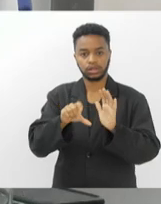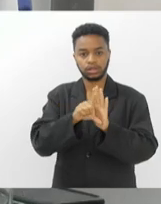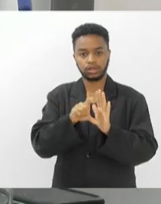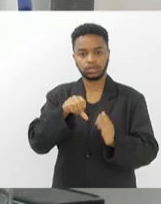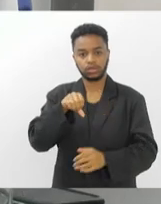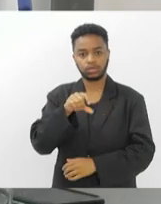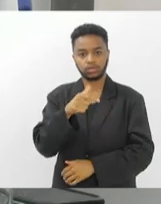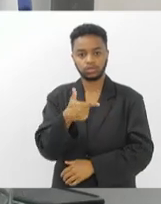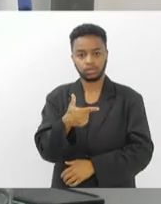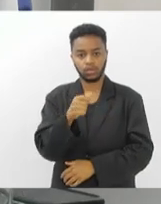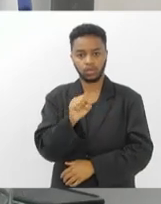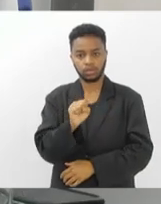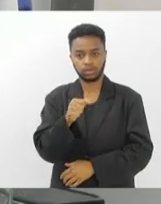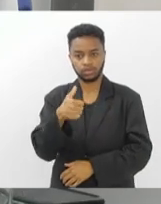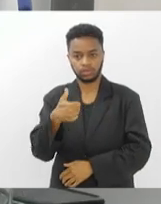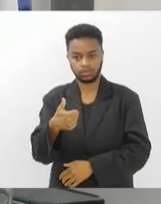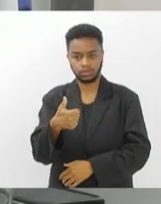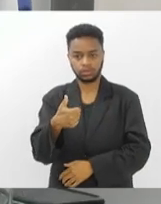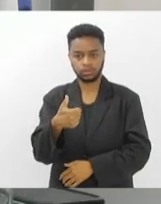9.281.